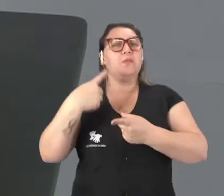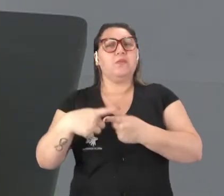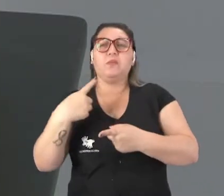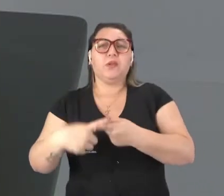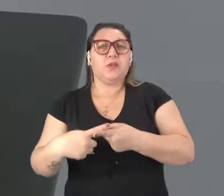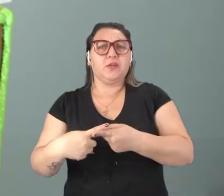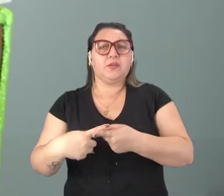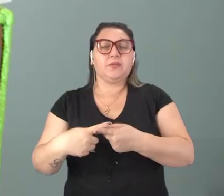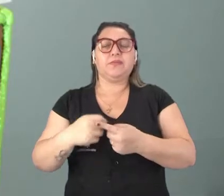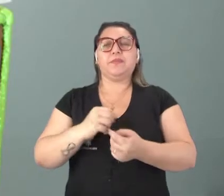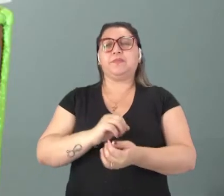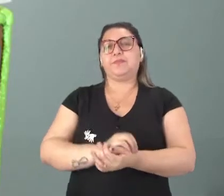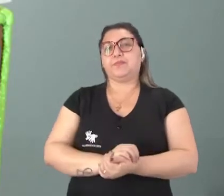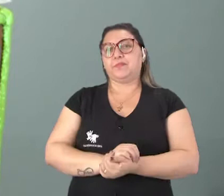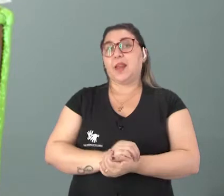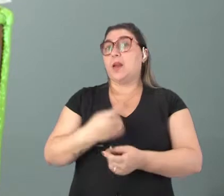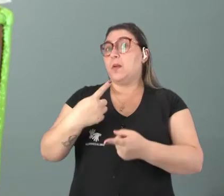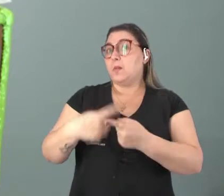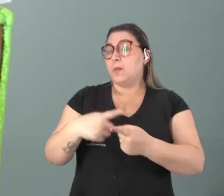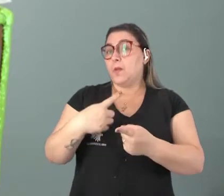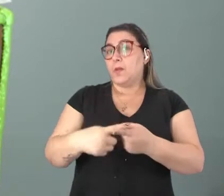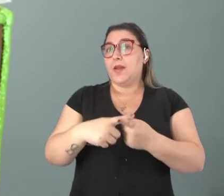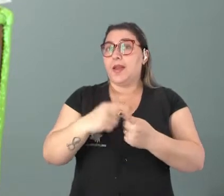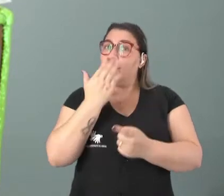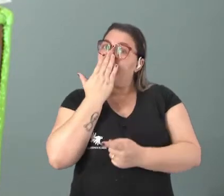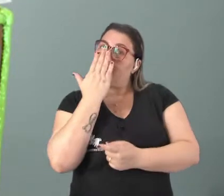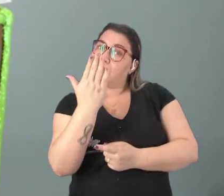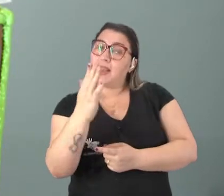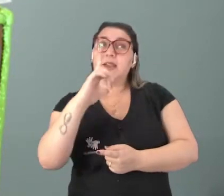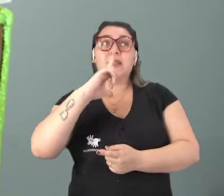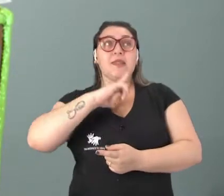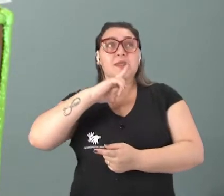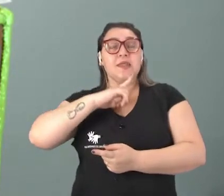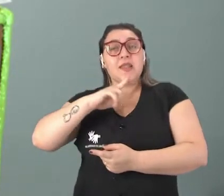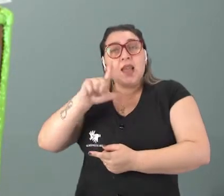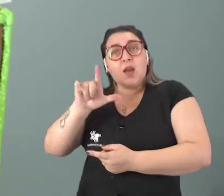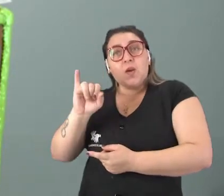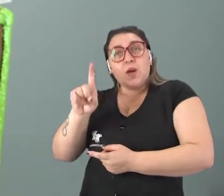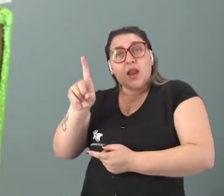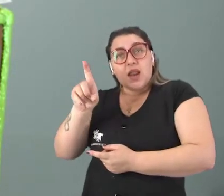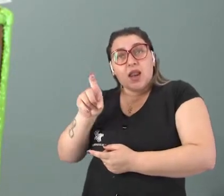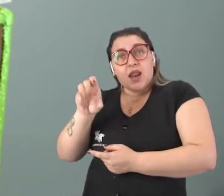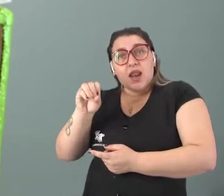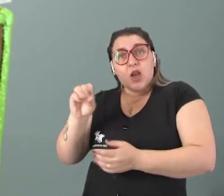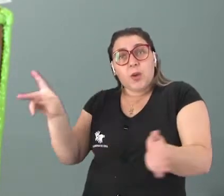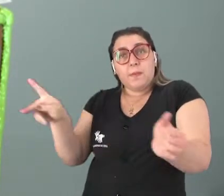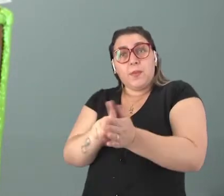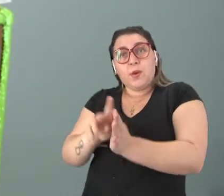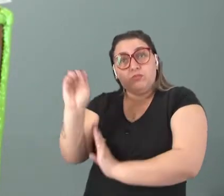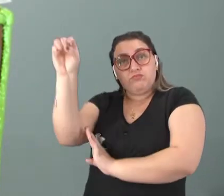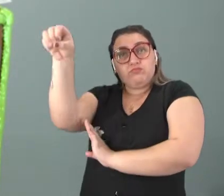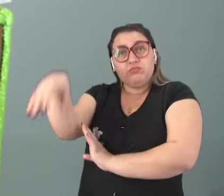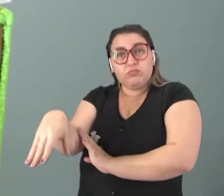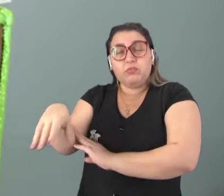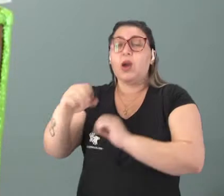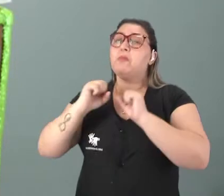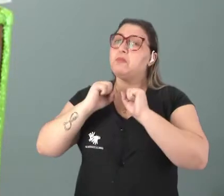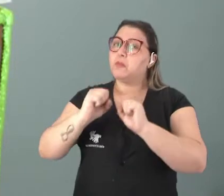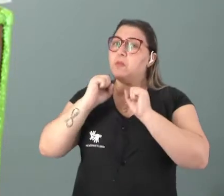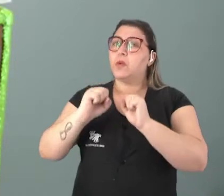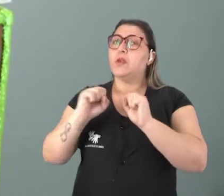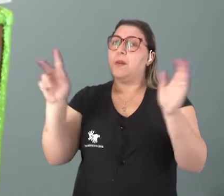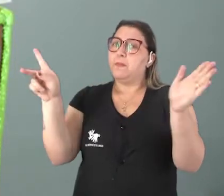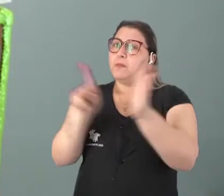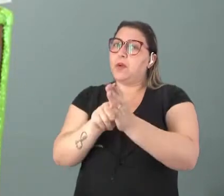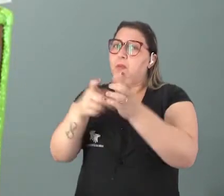quê? Porque na frente dele tem uma lixeira e ele poderia ter